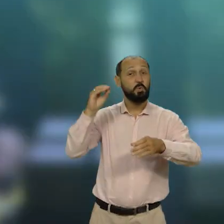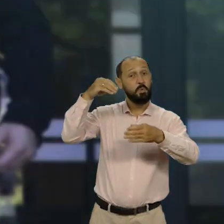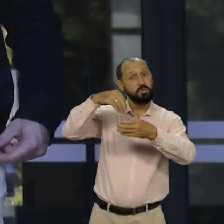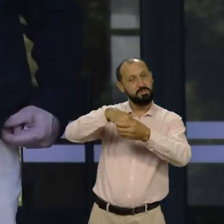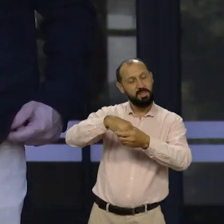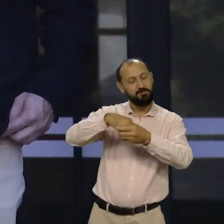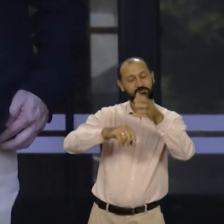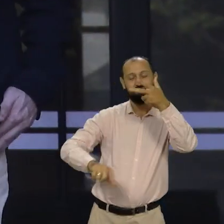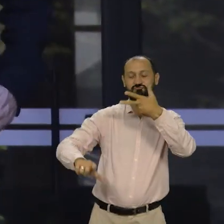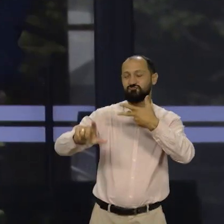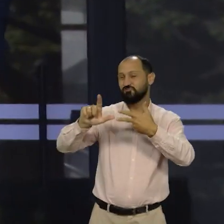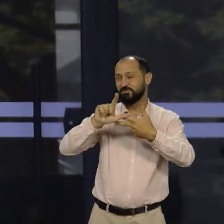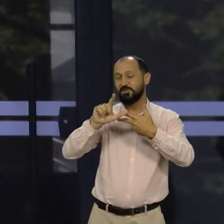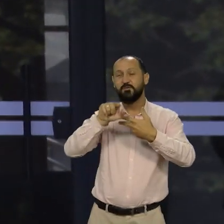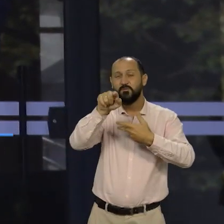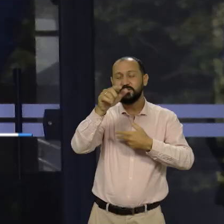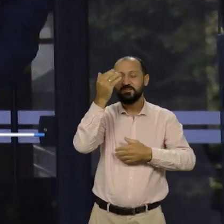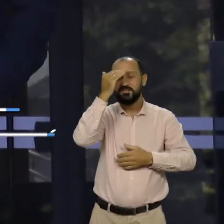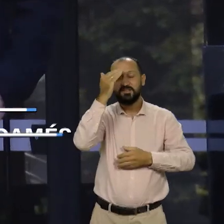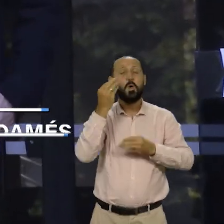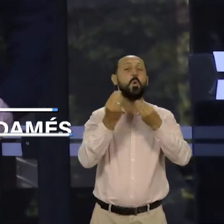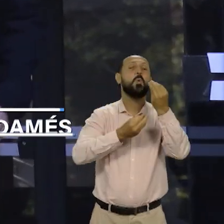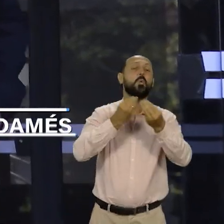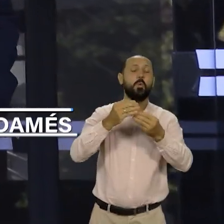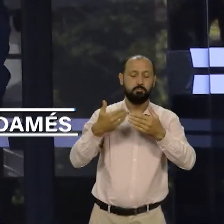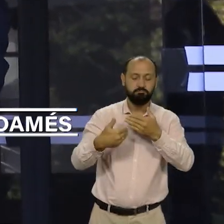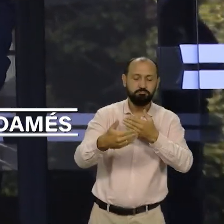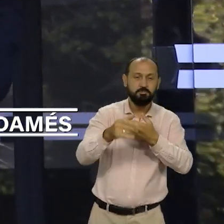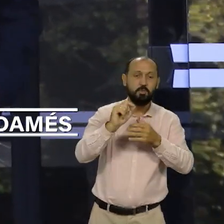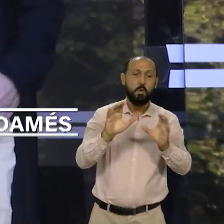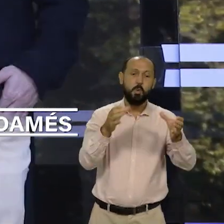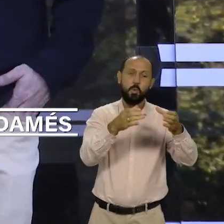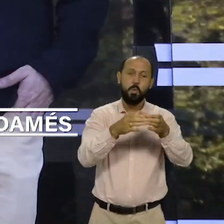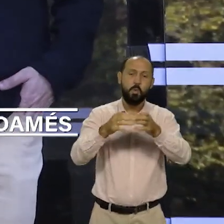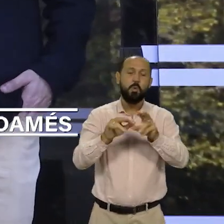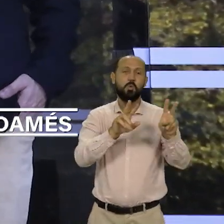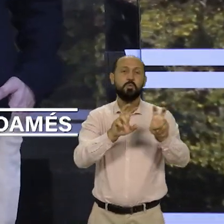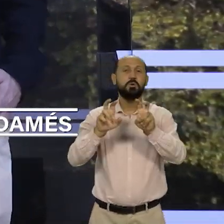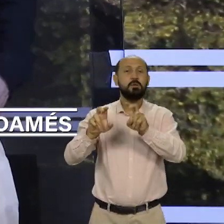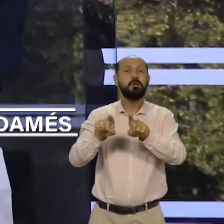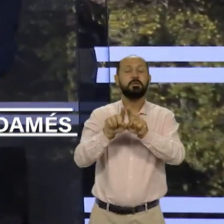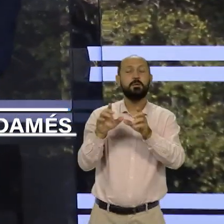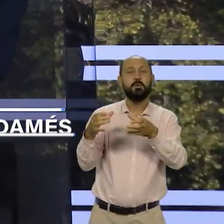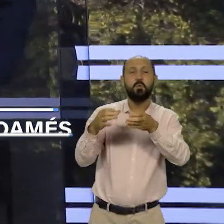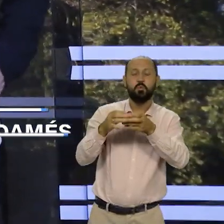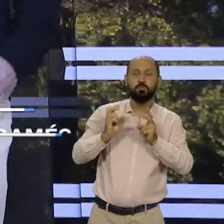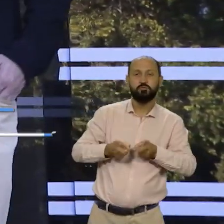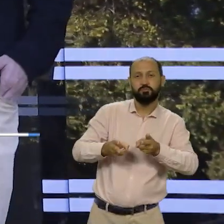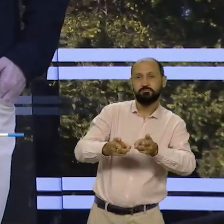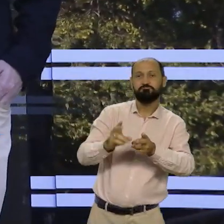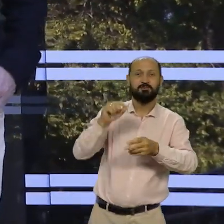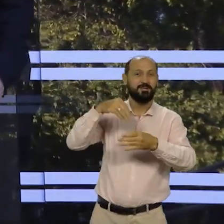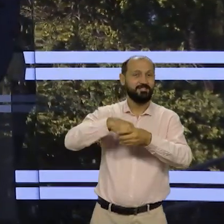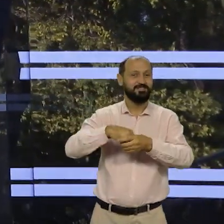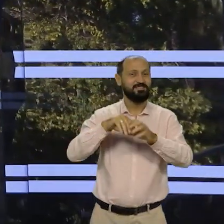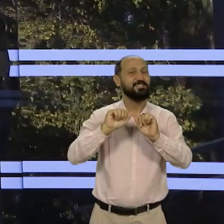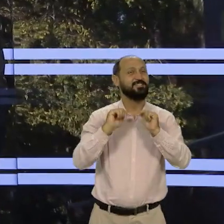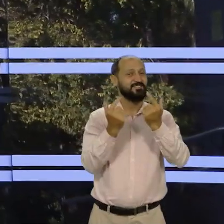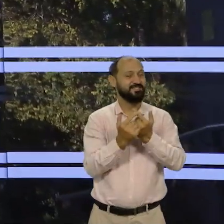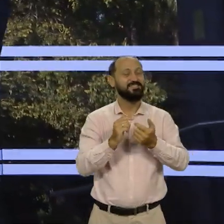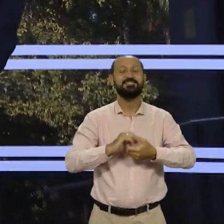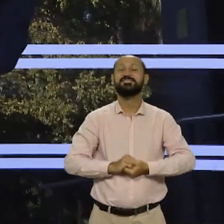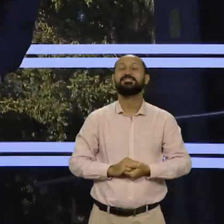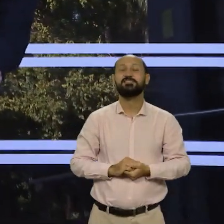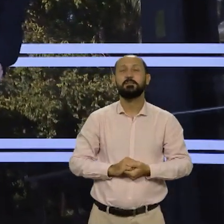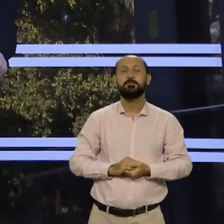No Por Dentro do Legislativo, você vai entender como funcionam as frentes parlamentares e as comissões permanentes da nossa